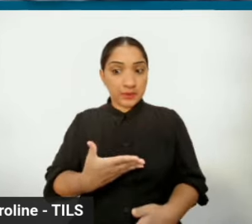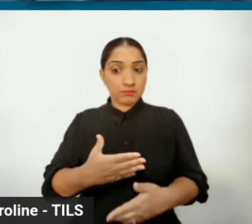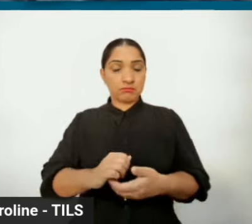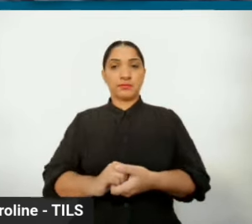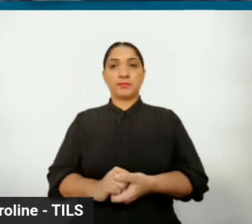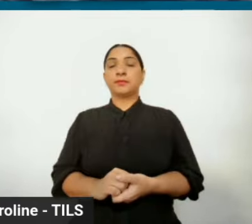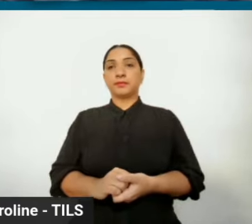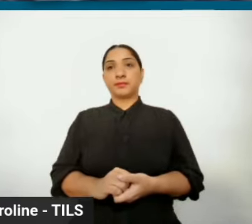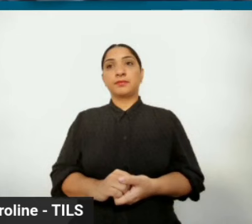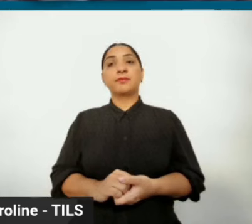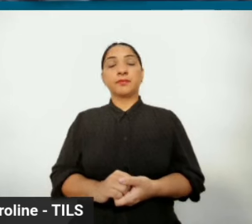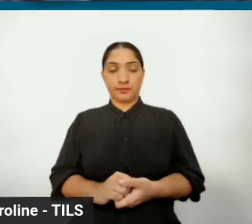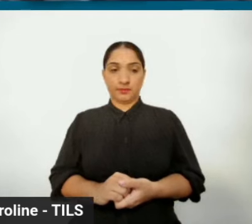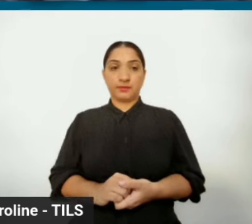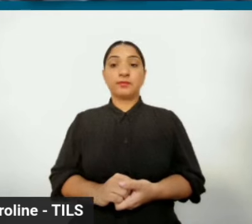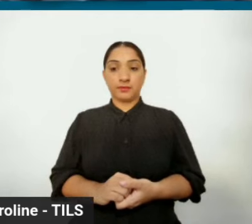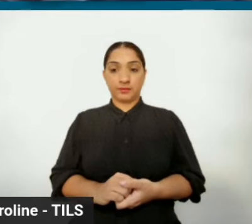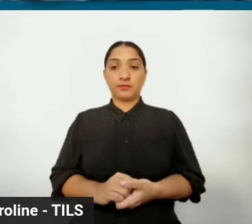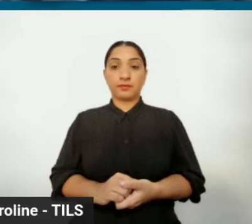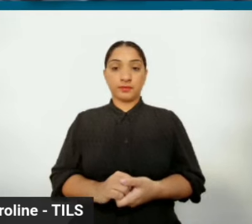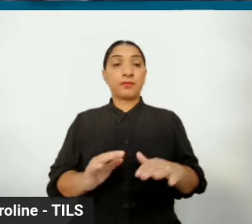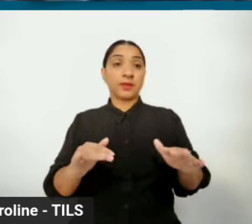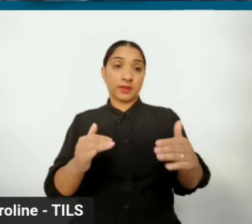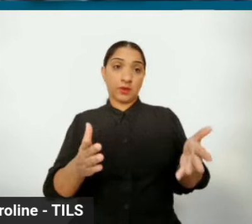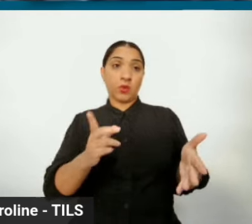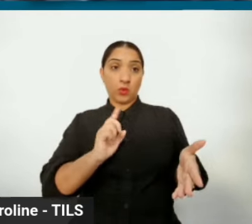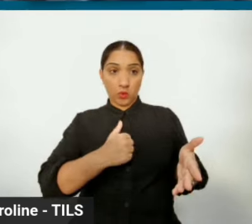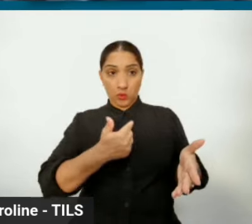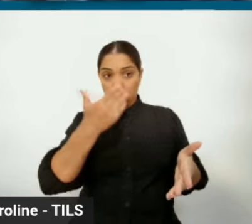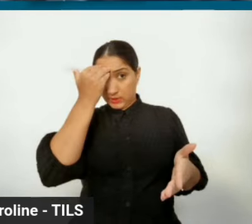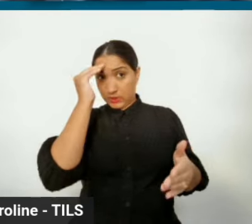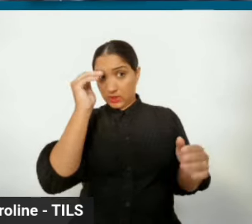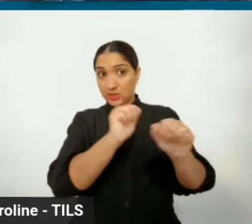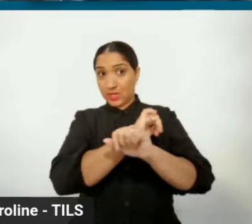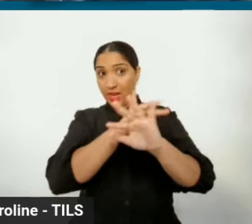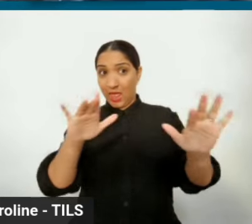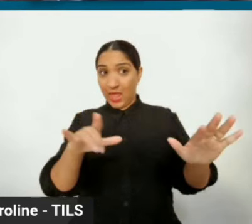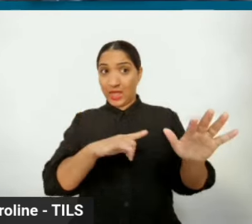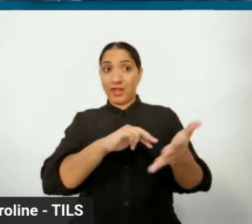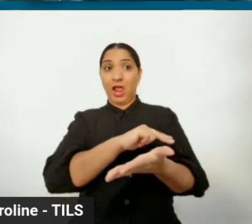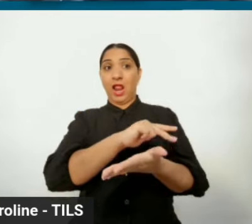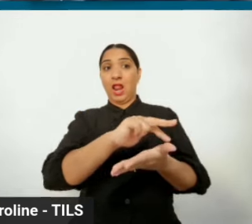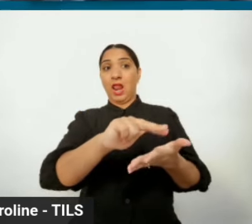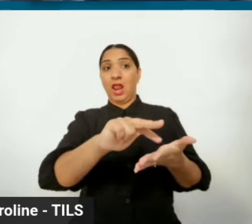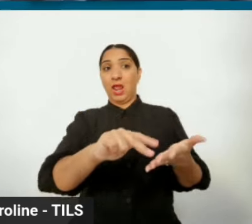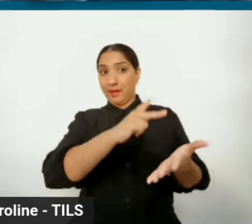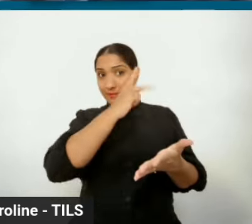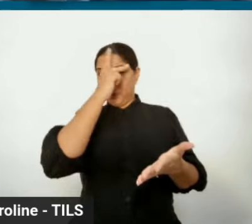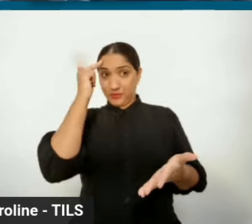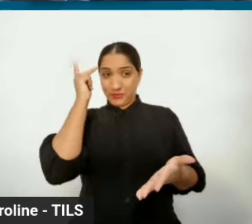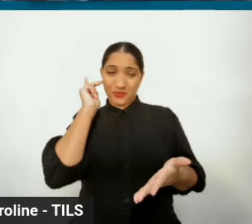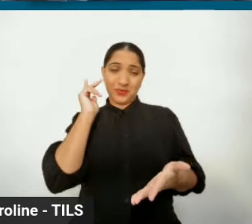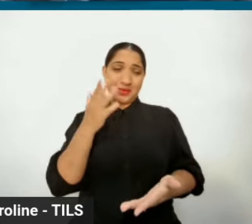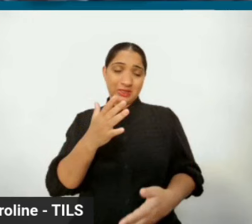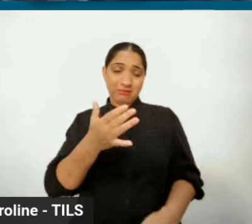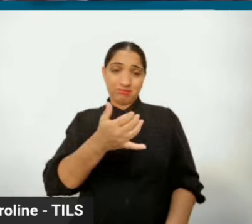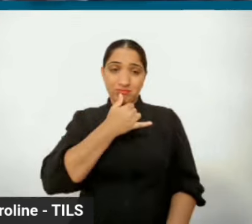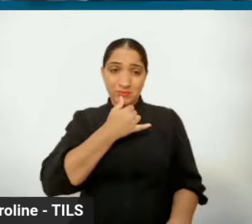até entende a frustração, né, a decepção de muitas daquelas que não se